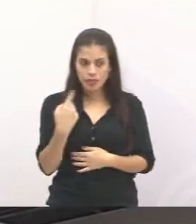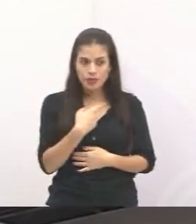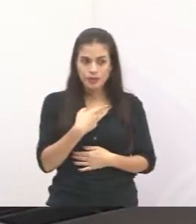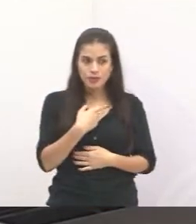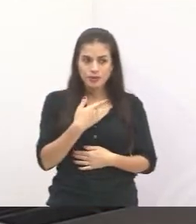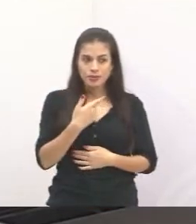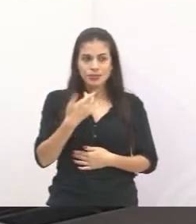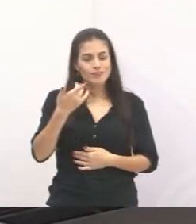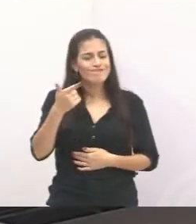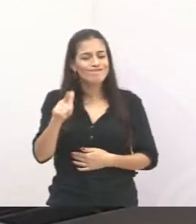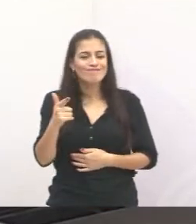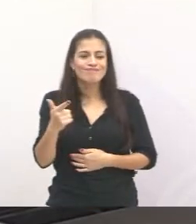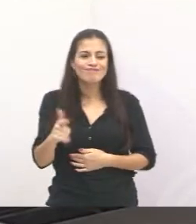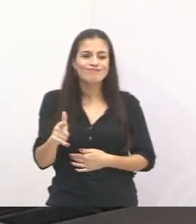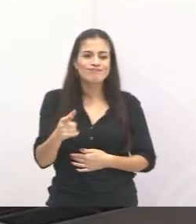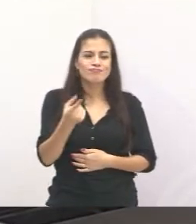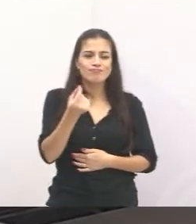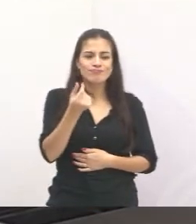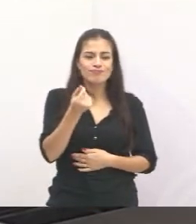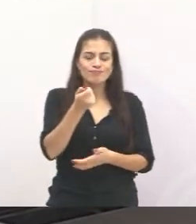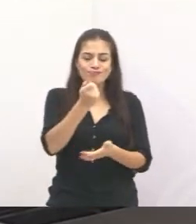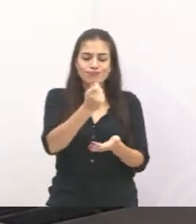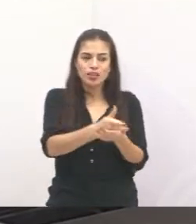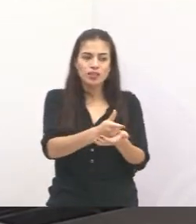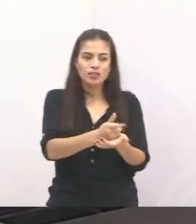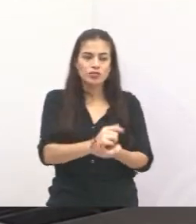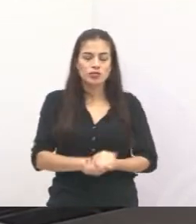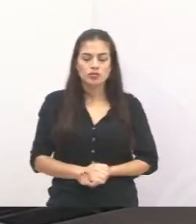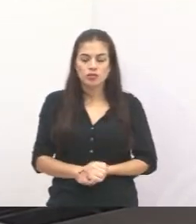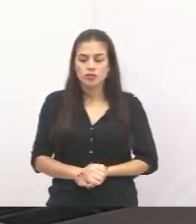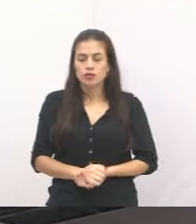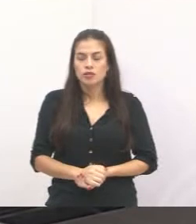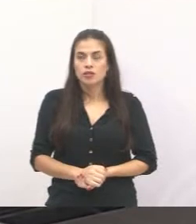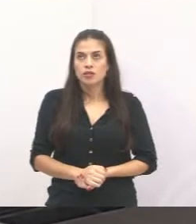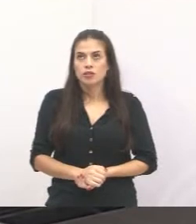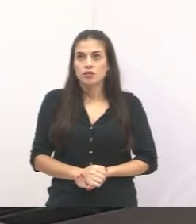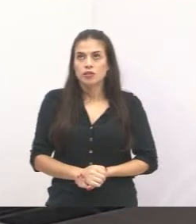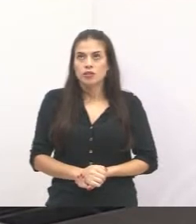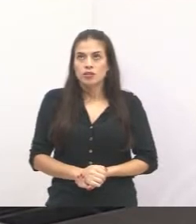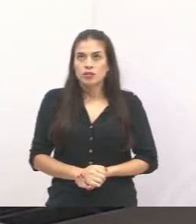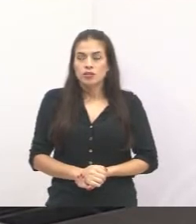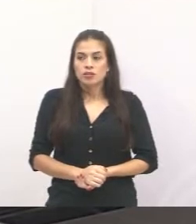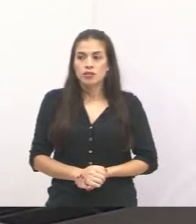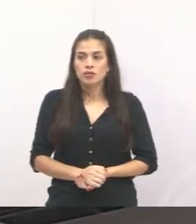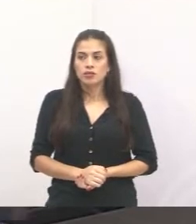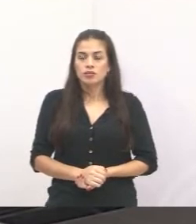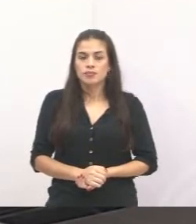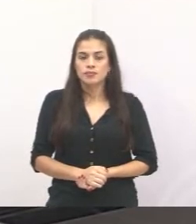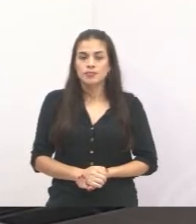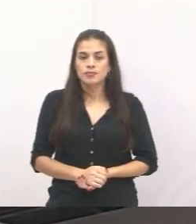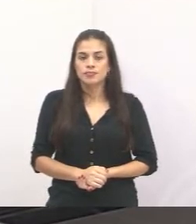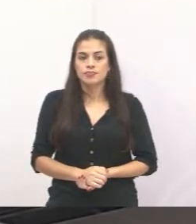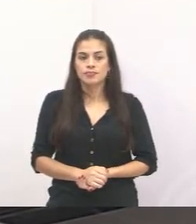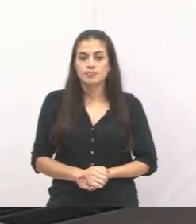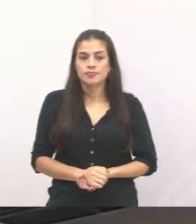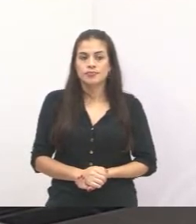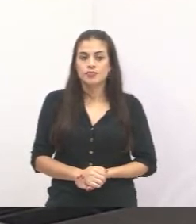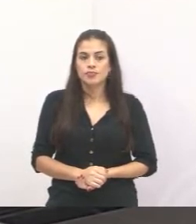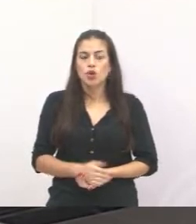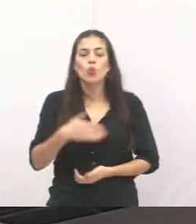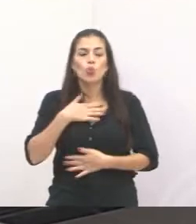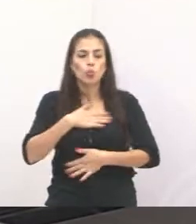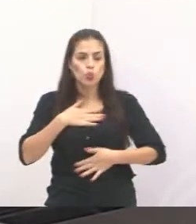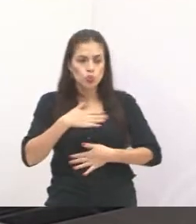esse investimento. Mas eu gostei muito das propostas, inclusive de que, a qualquer